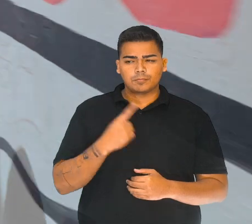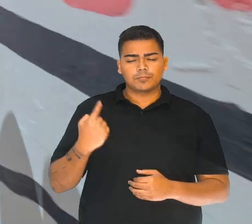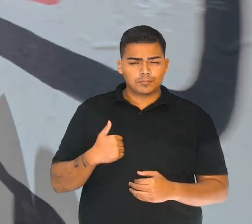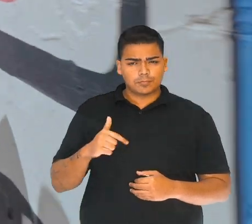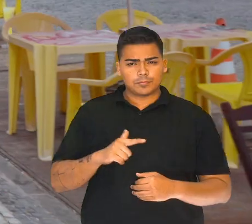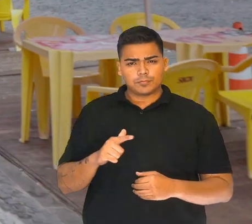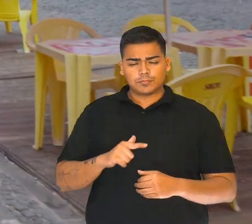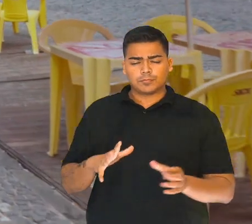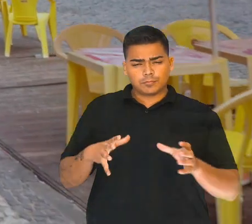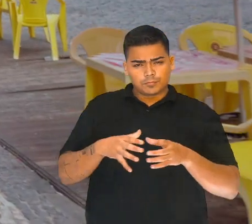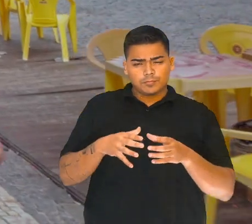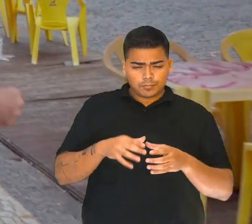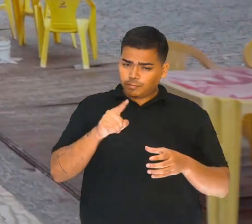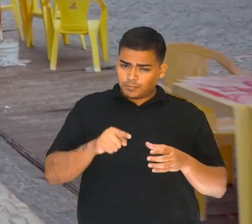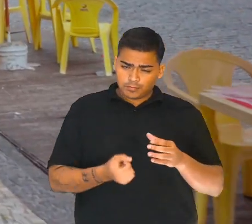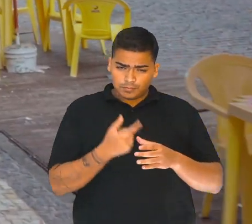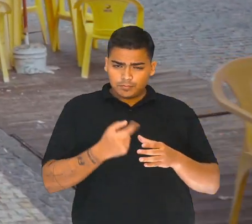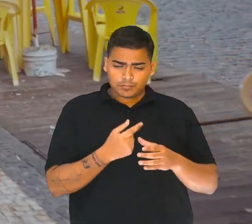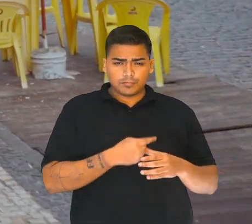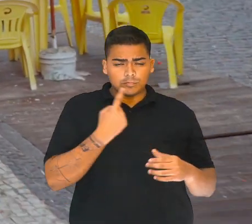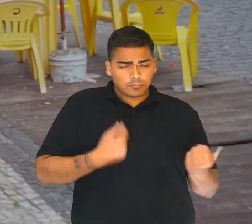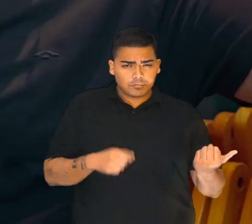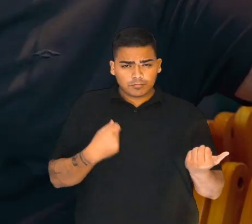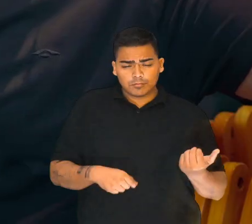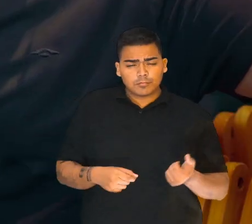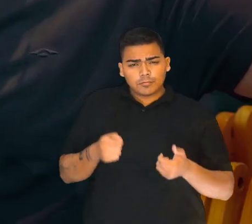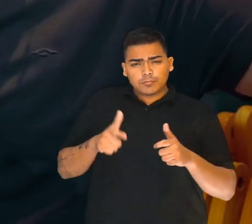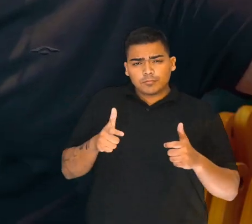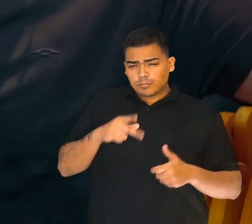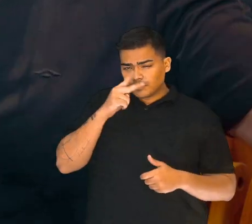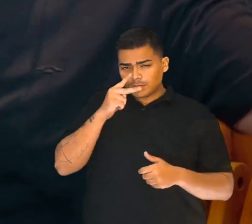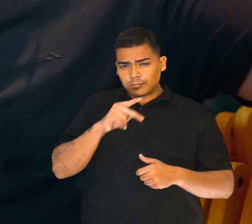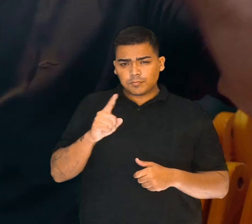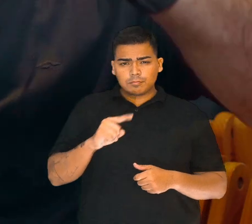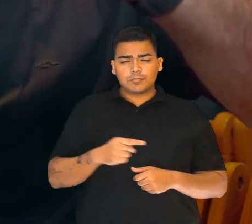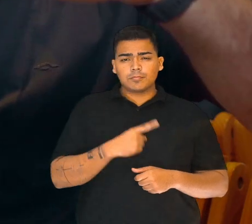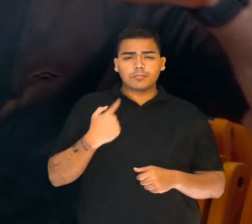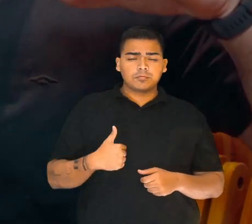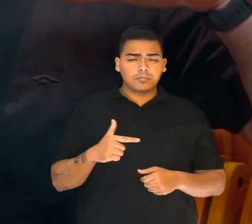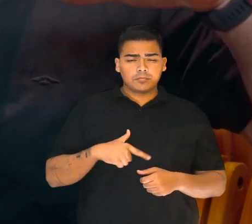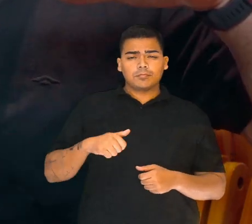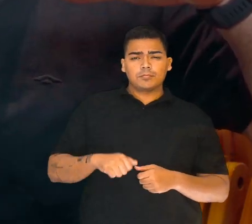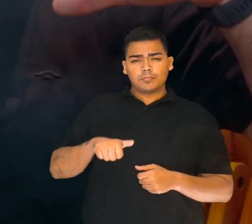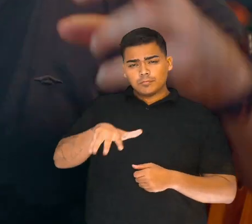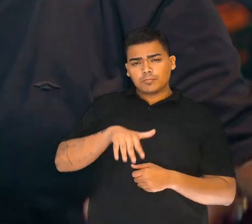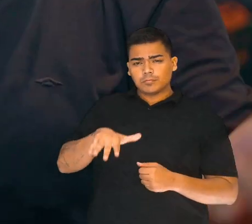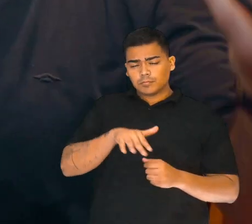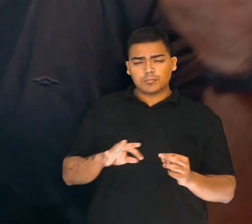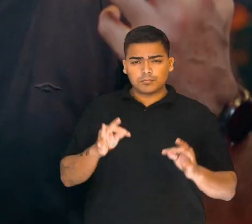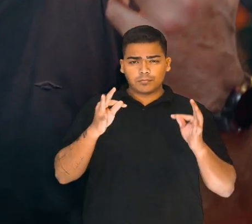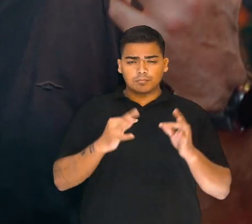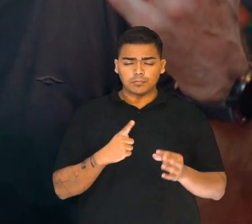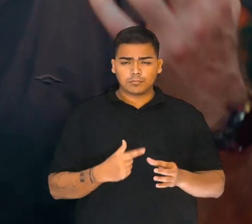As nossas bandas eram startups. A gente não precisava ir tocar nos mesmos lugares. A gente foi tocar no mercado de tecnologia,